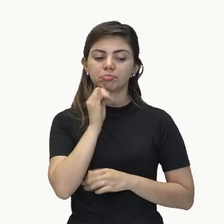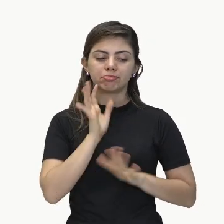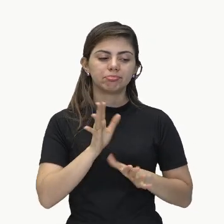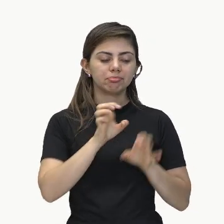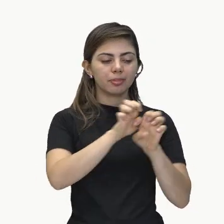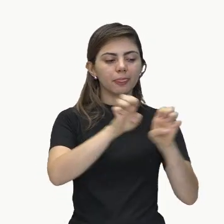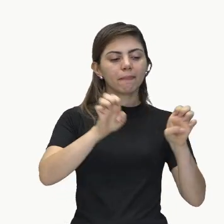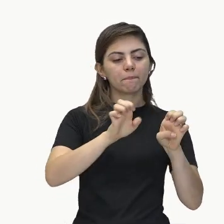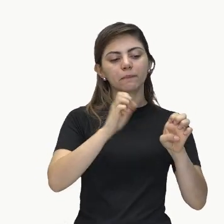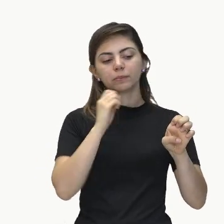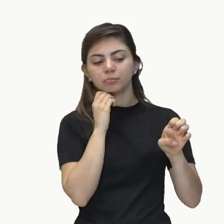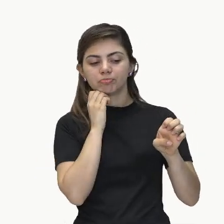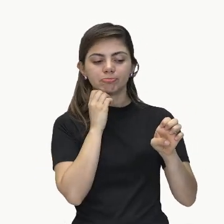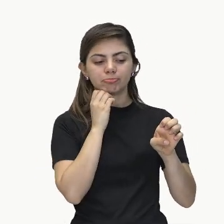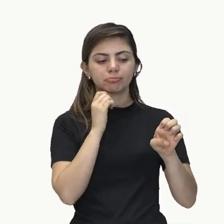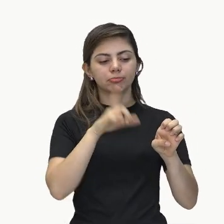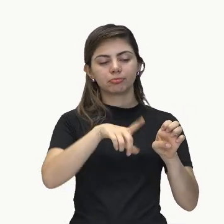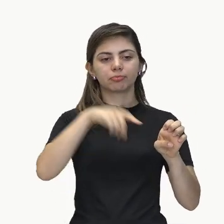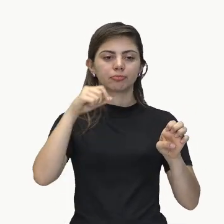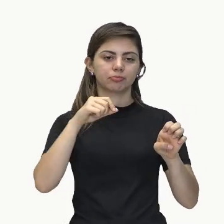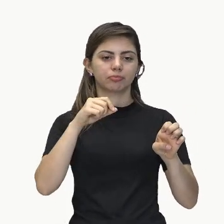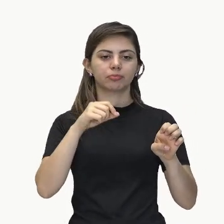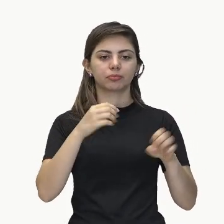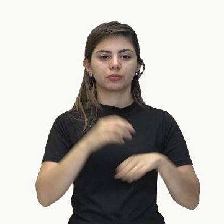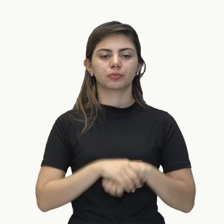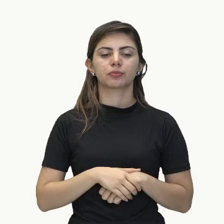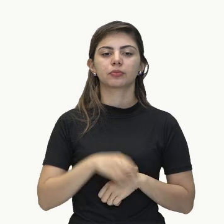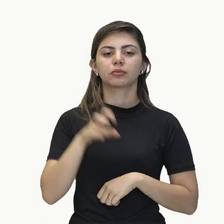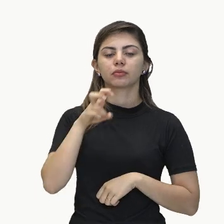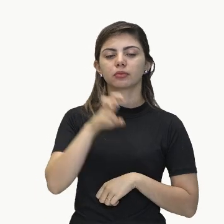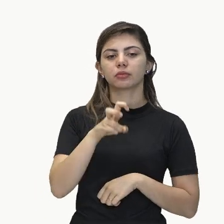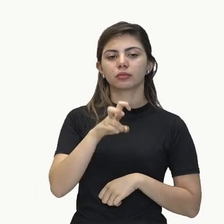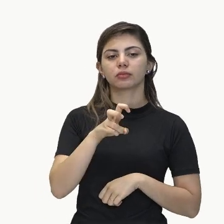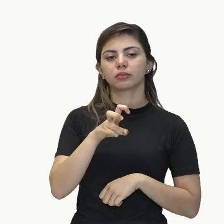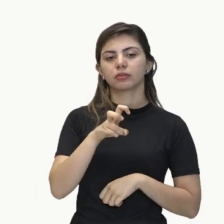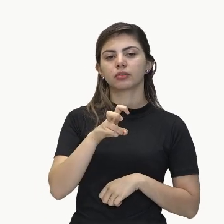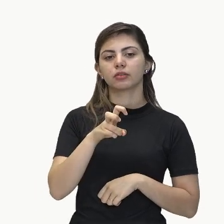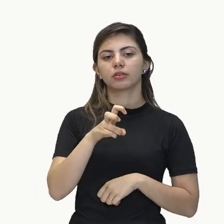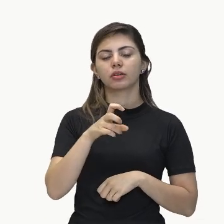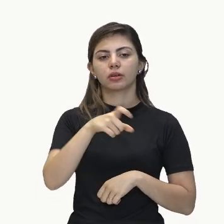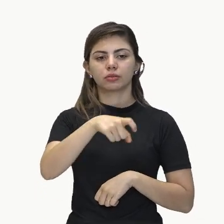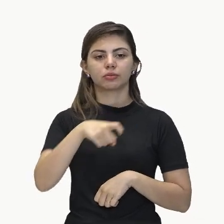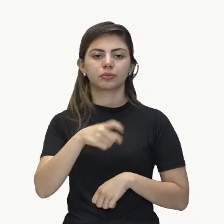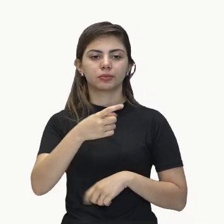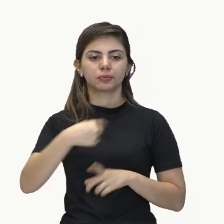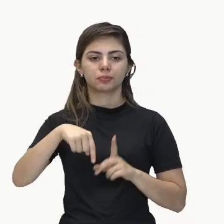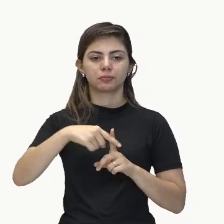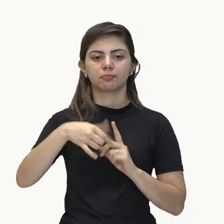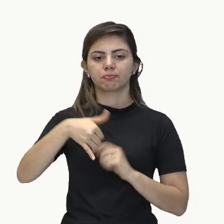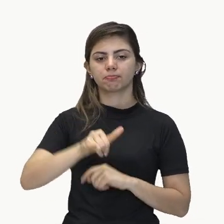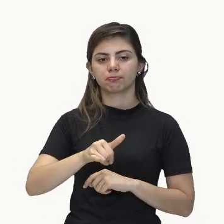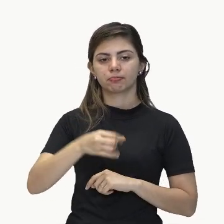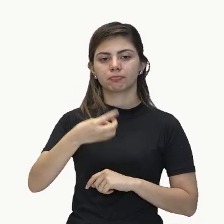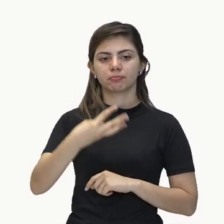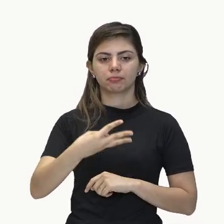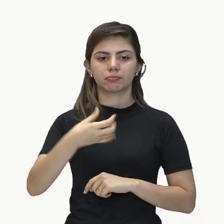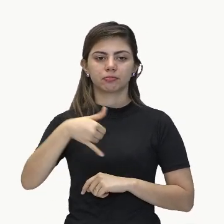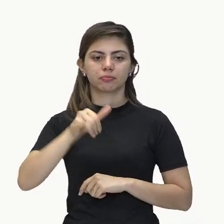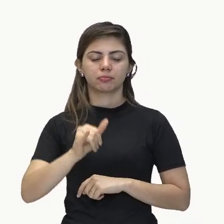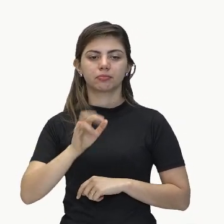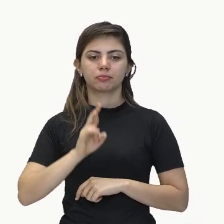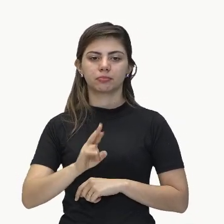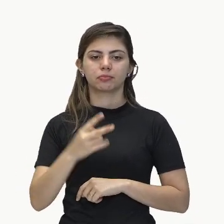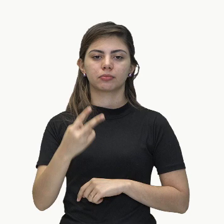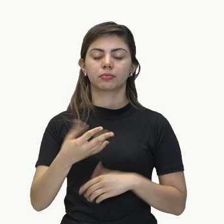substituir pela minha equação 5x mais 3y igual a 2. Então, como eu cheguei